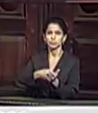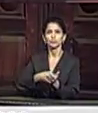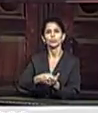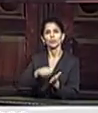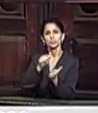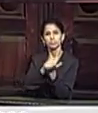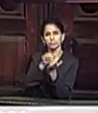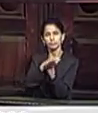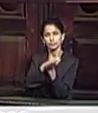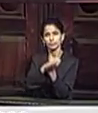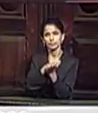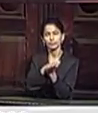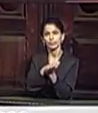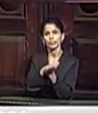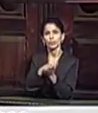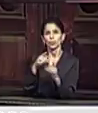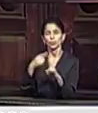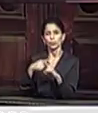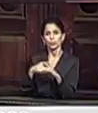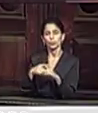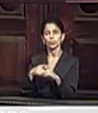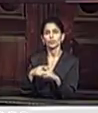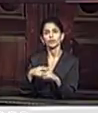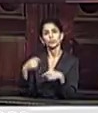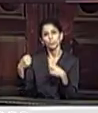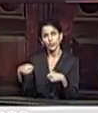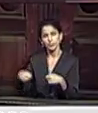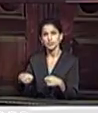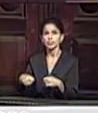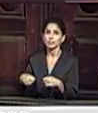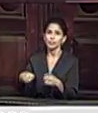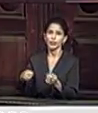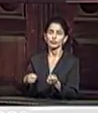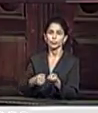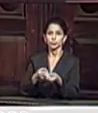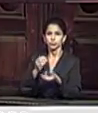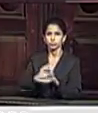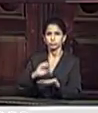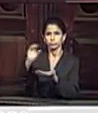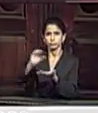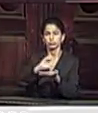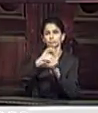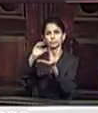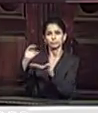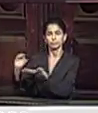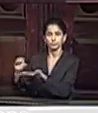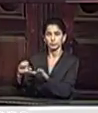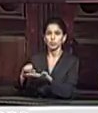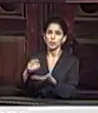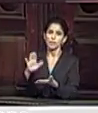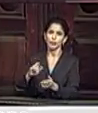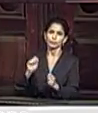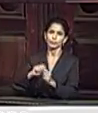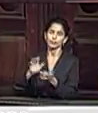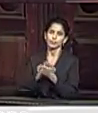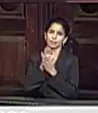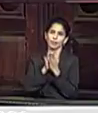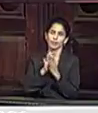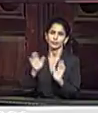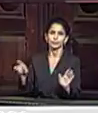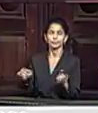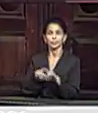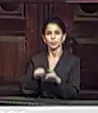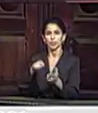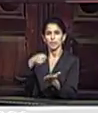multas foram por investimentos que a Oi devia fazer, não fez. Agora a Oi quer não pagar, e o governo está quase deixando ela não